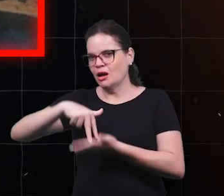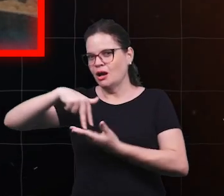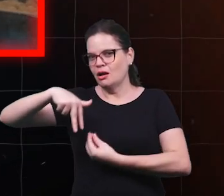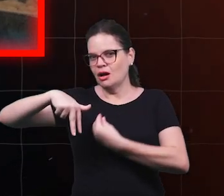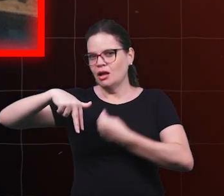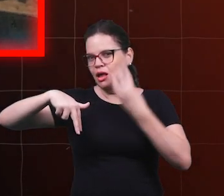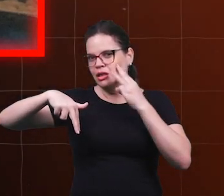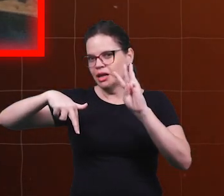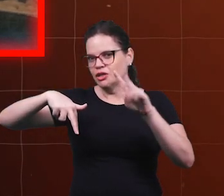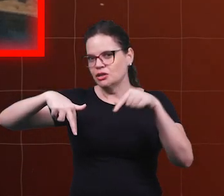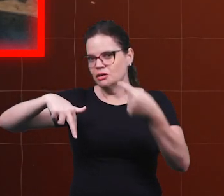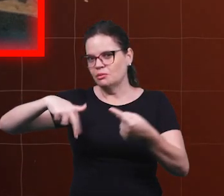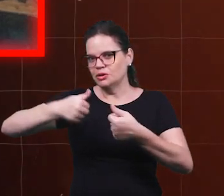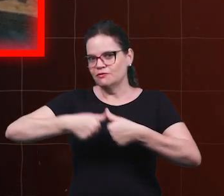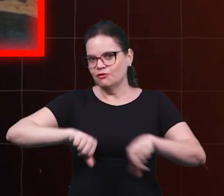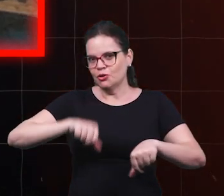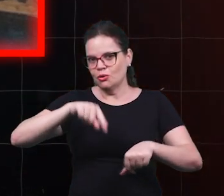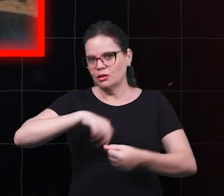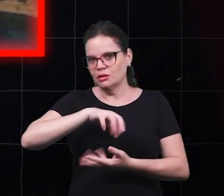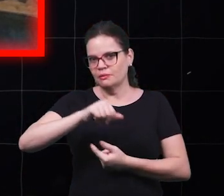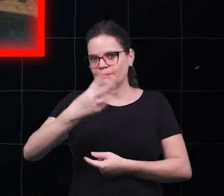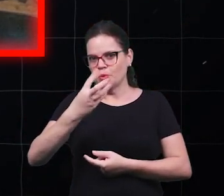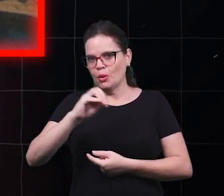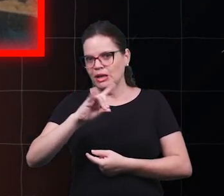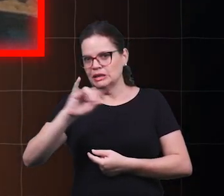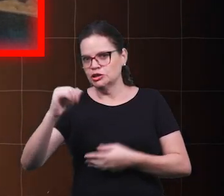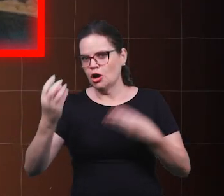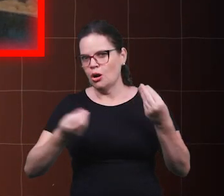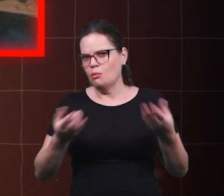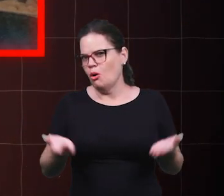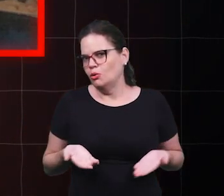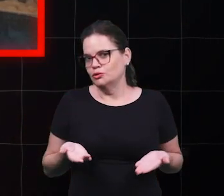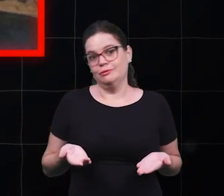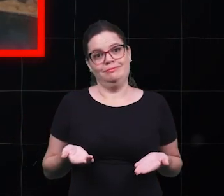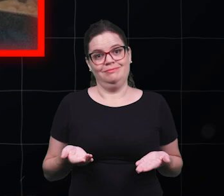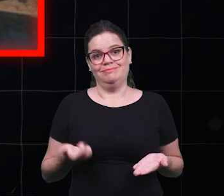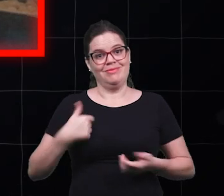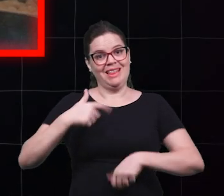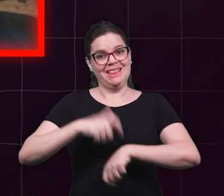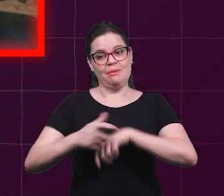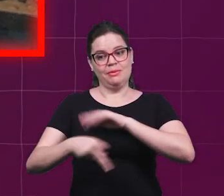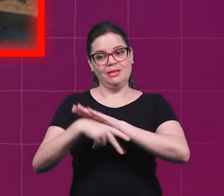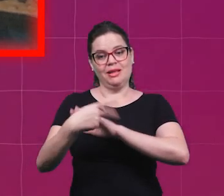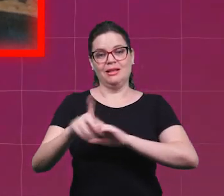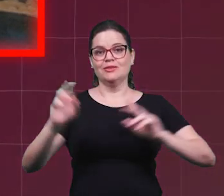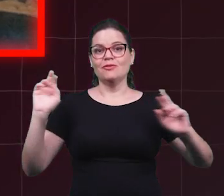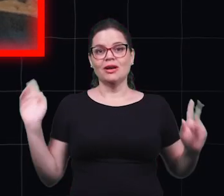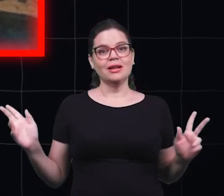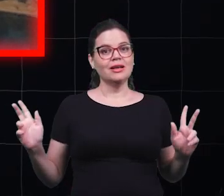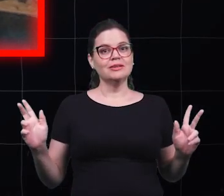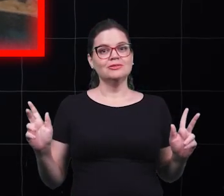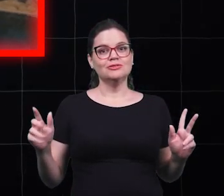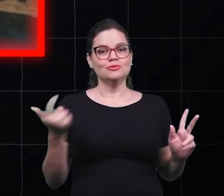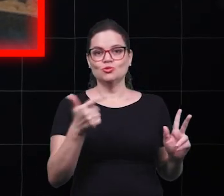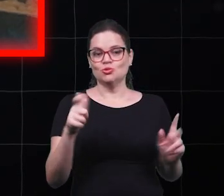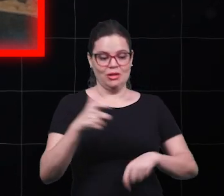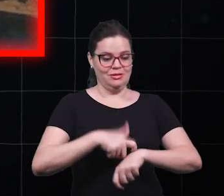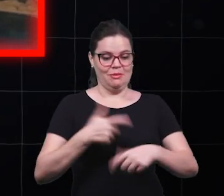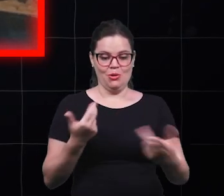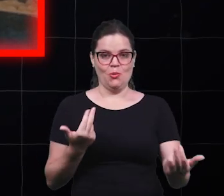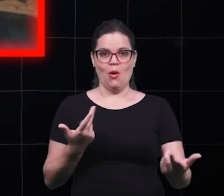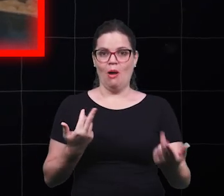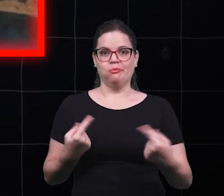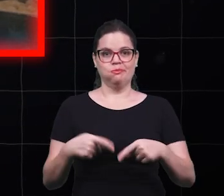que morrem em Cristo, não existe passado, nem presente, nem futuro. Então, não vai